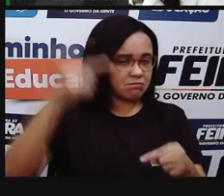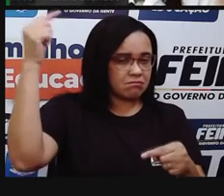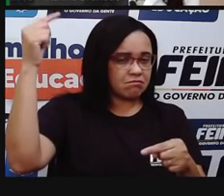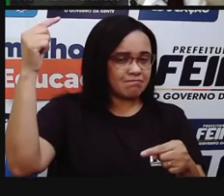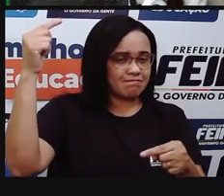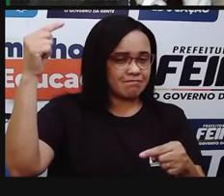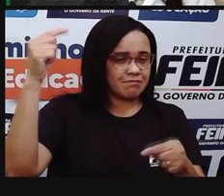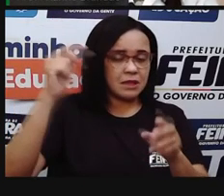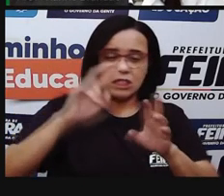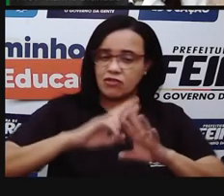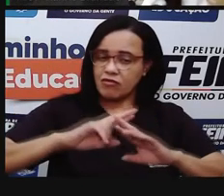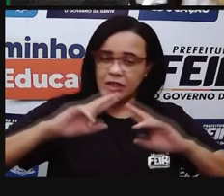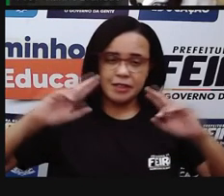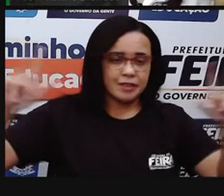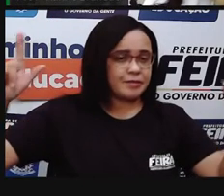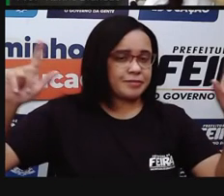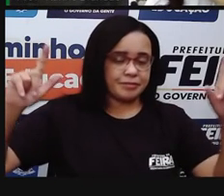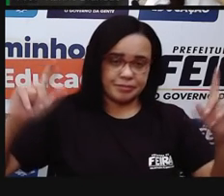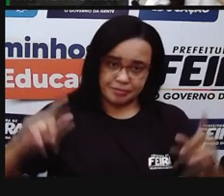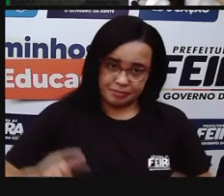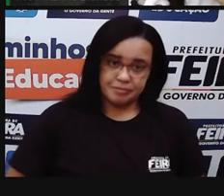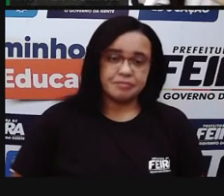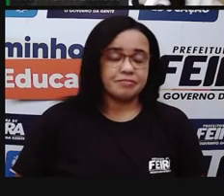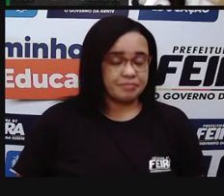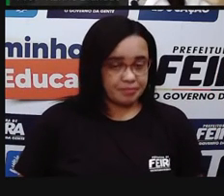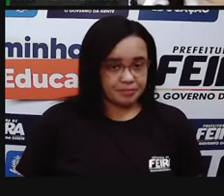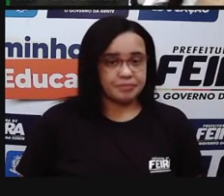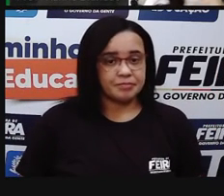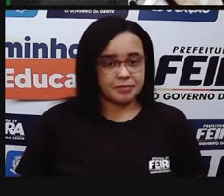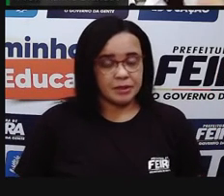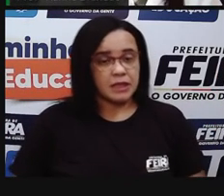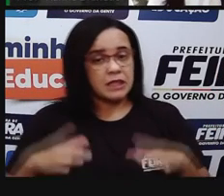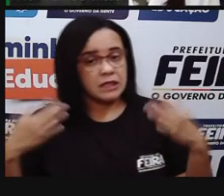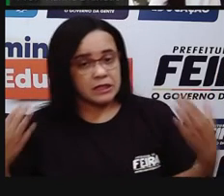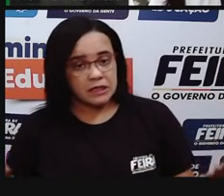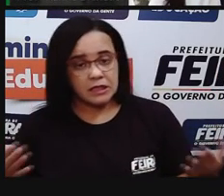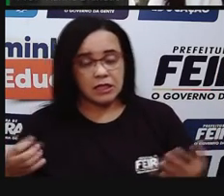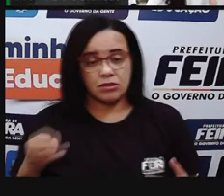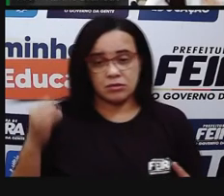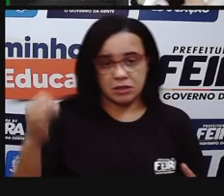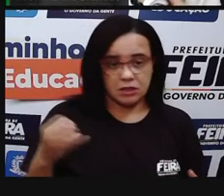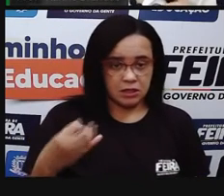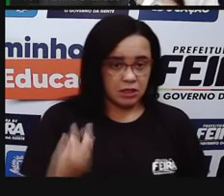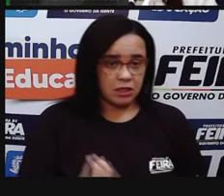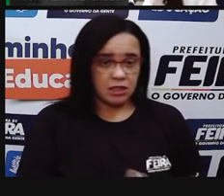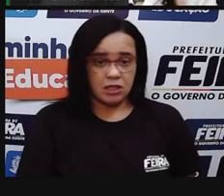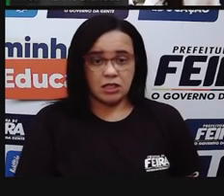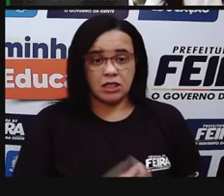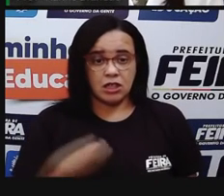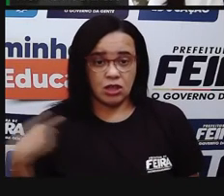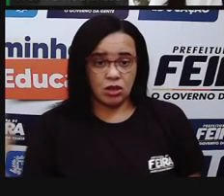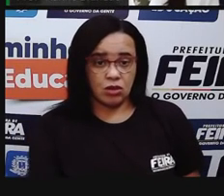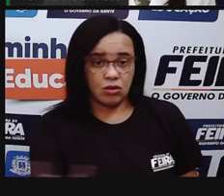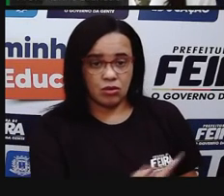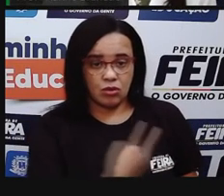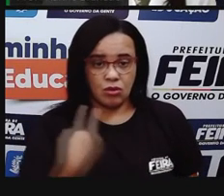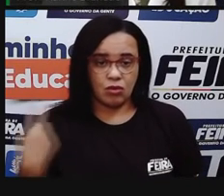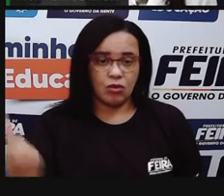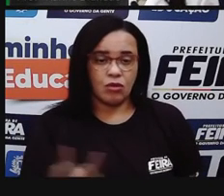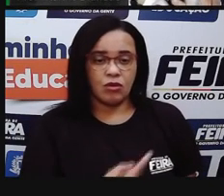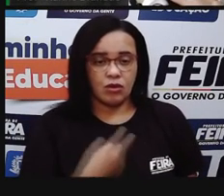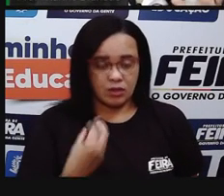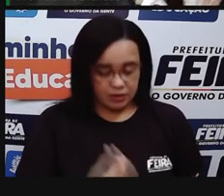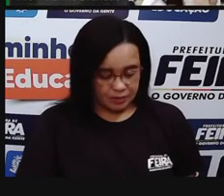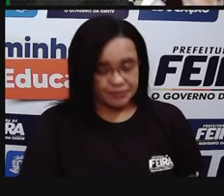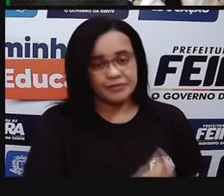um outro, fosse diferente de nós, né? Como se nós não fôssemos animais, como se nós também não fôssemos seres